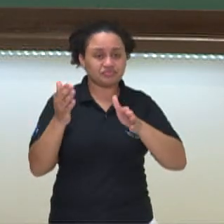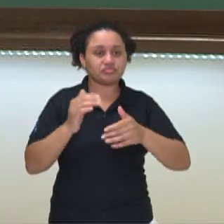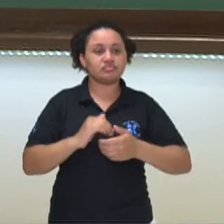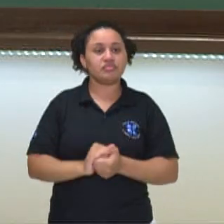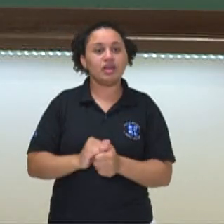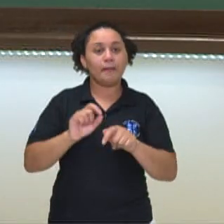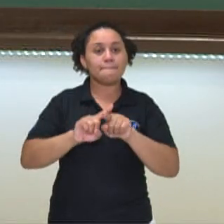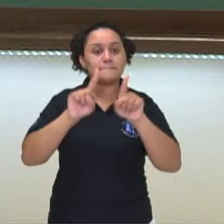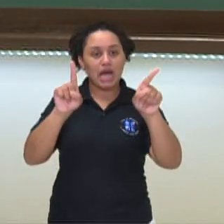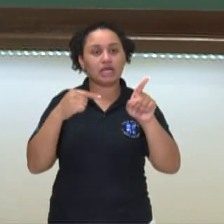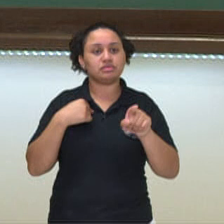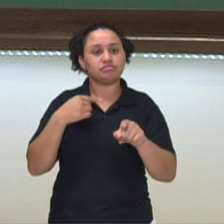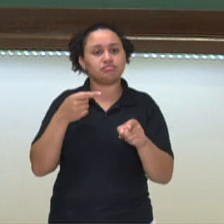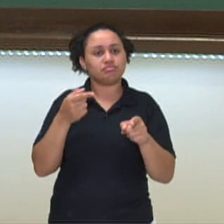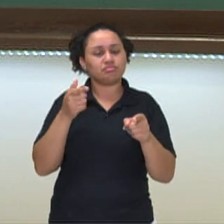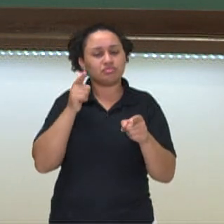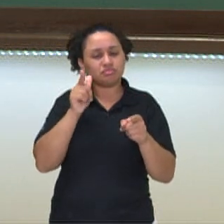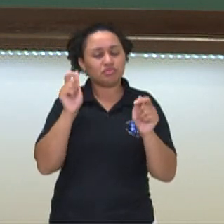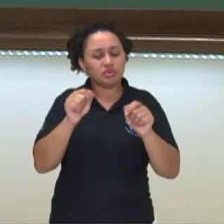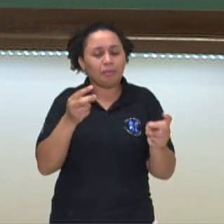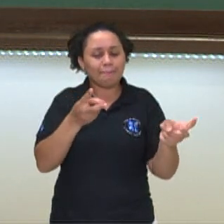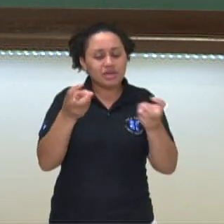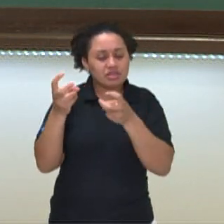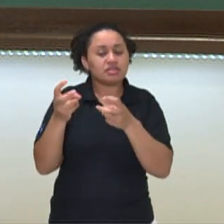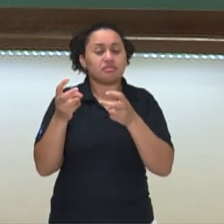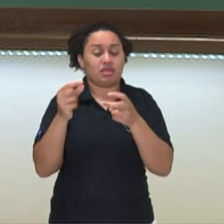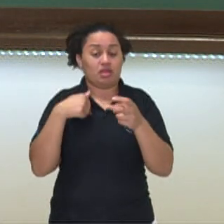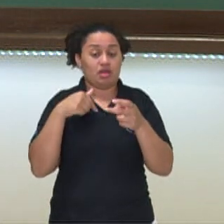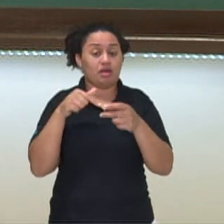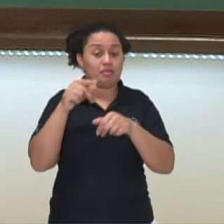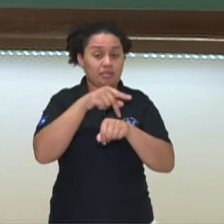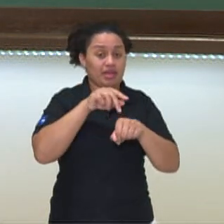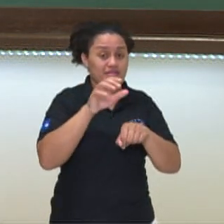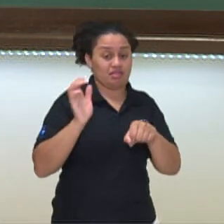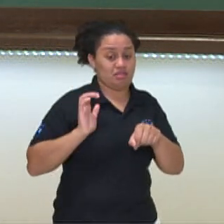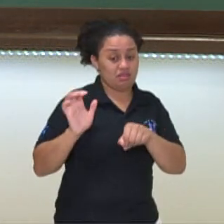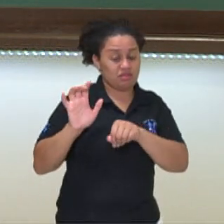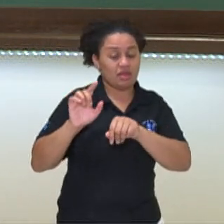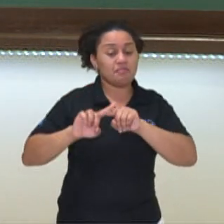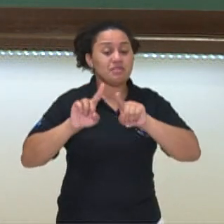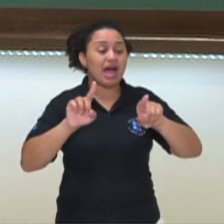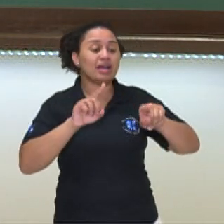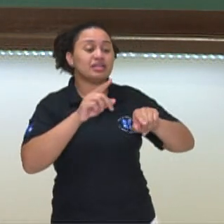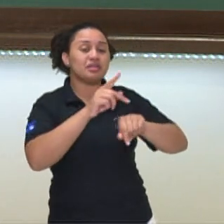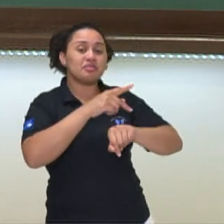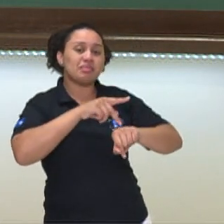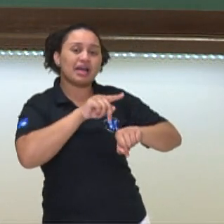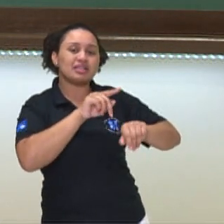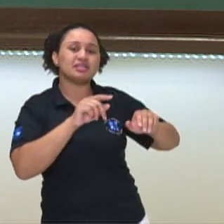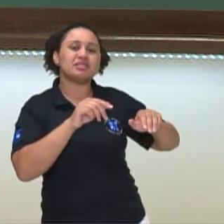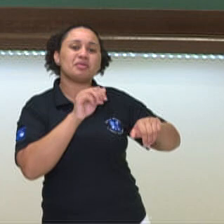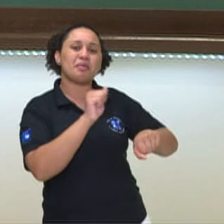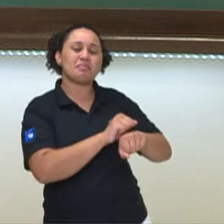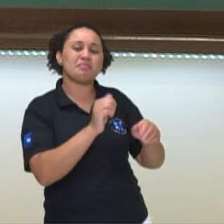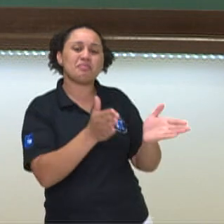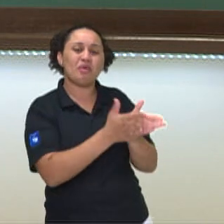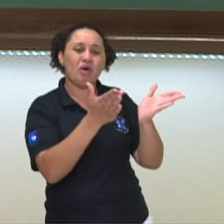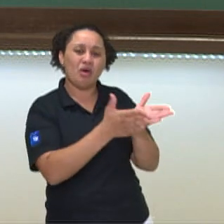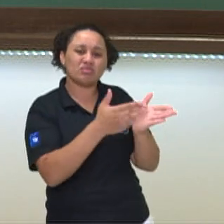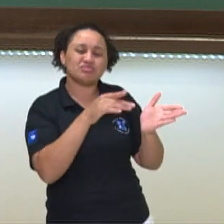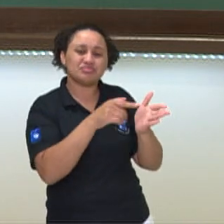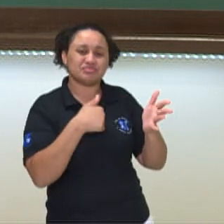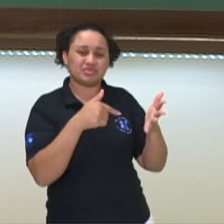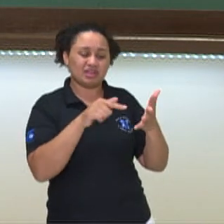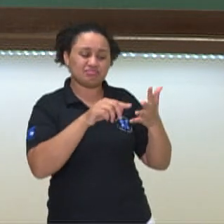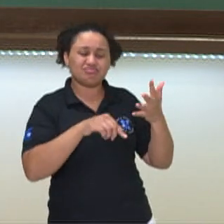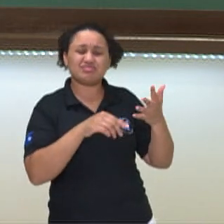gente olhar, a gente vai perceber que isso com os países ricos se dá de uma maneira. Com os países mais pobres, com os países emergentes,